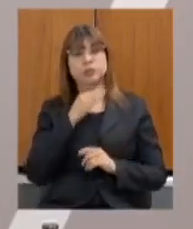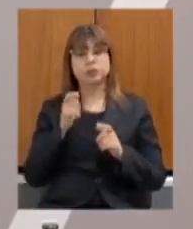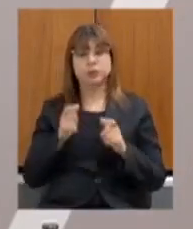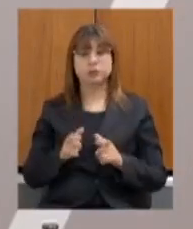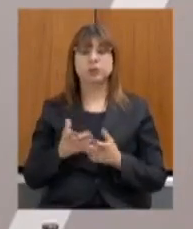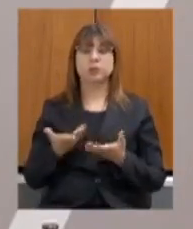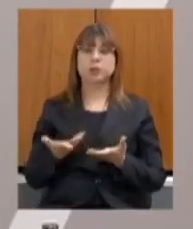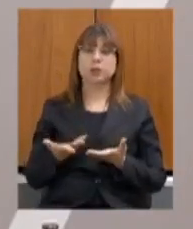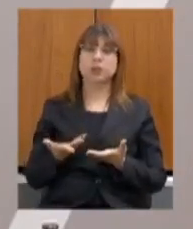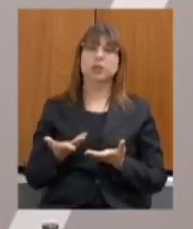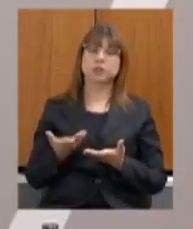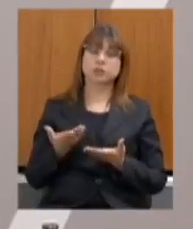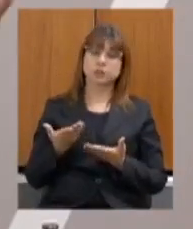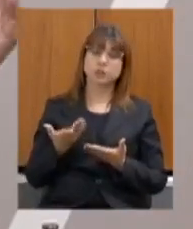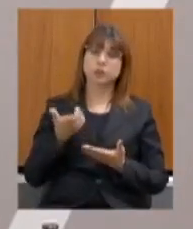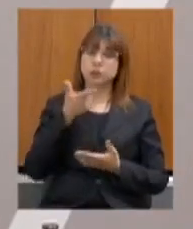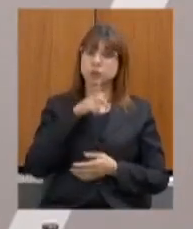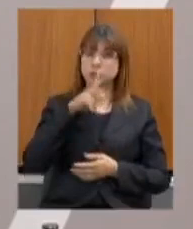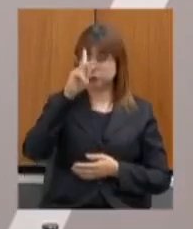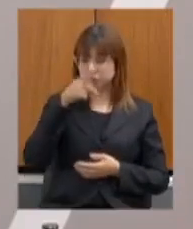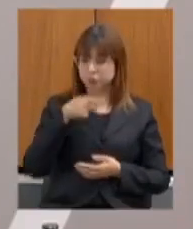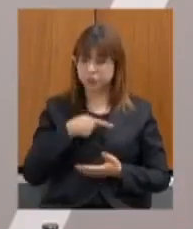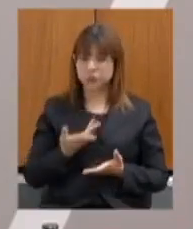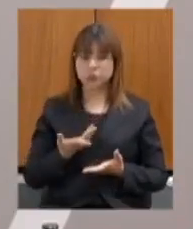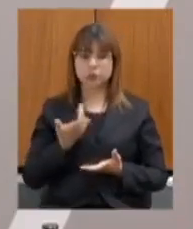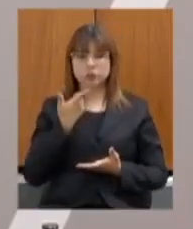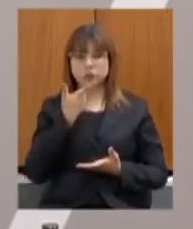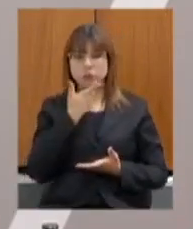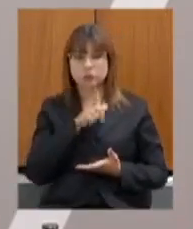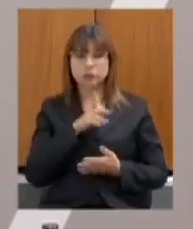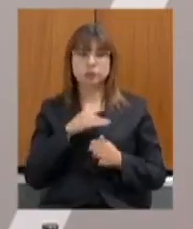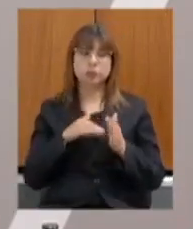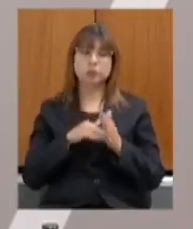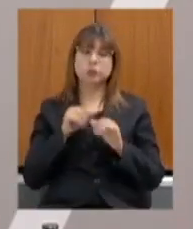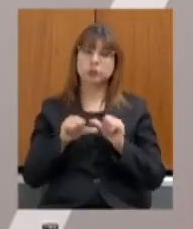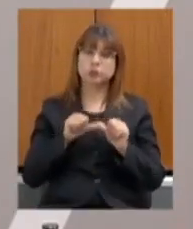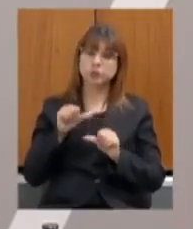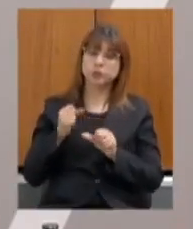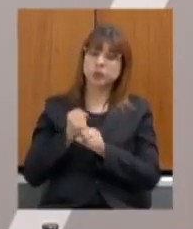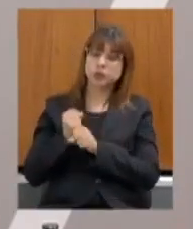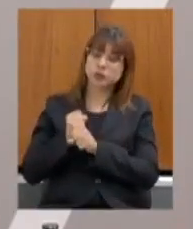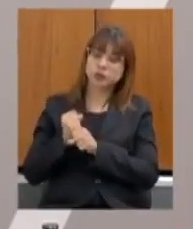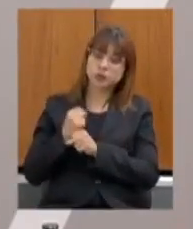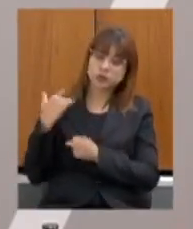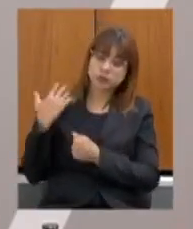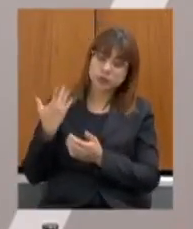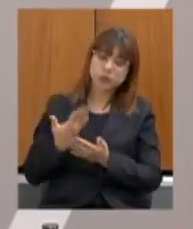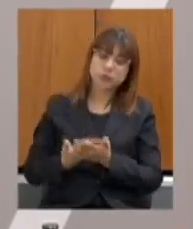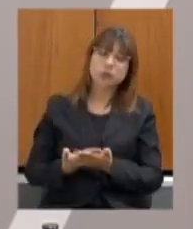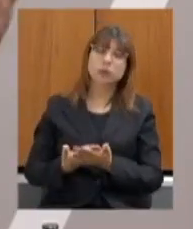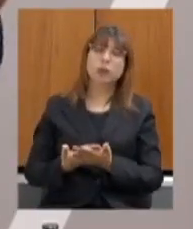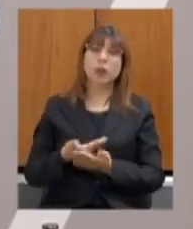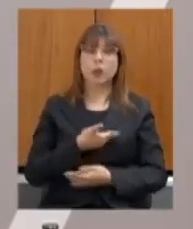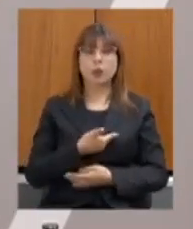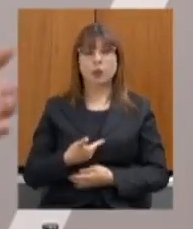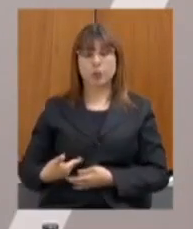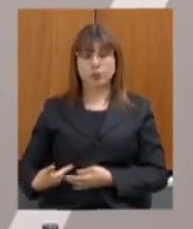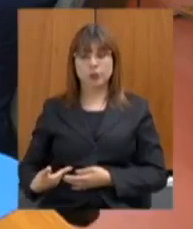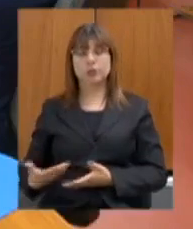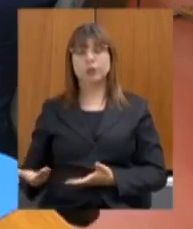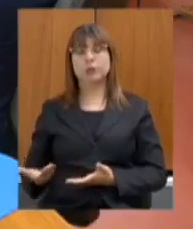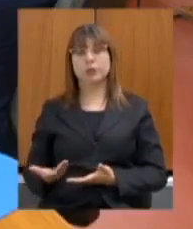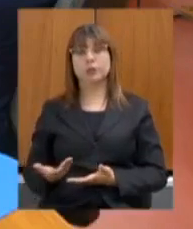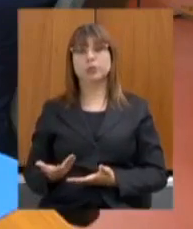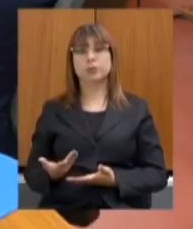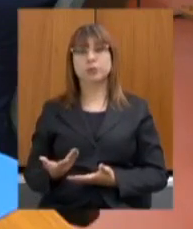grande independência por tudo que foi modificado nesses últimos anos e o governo tem lidado de